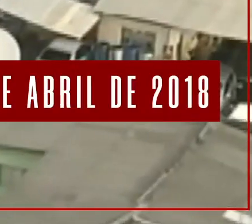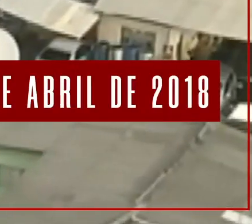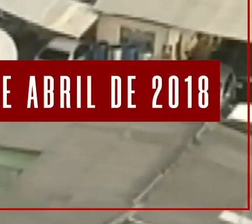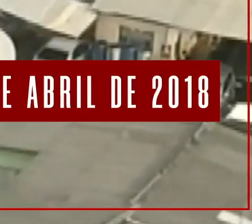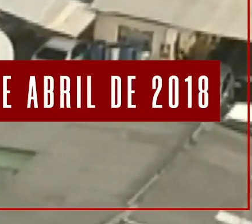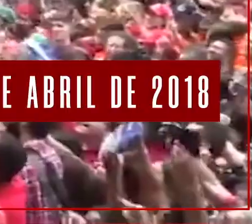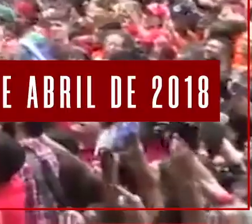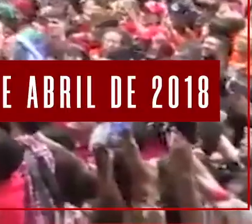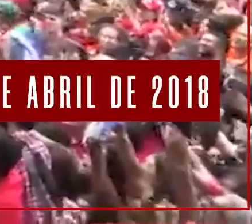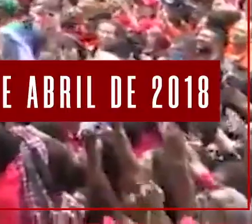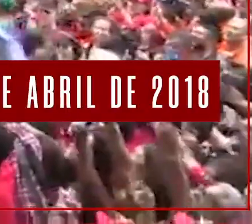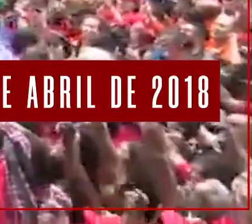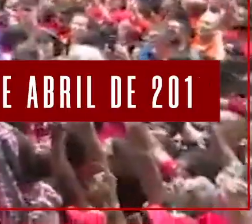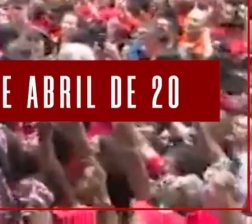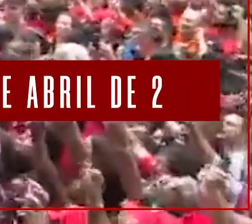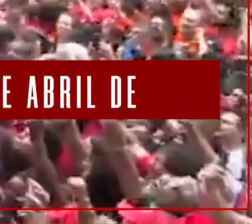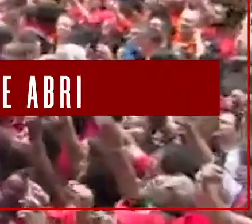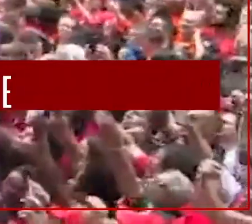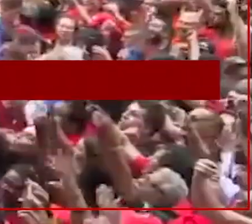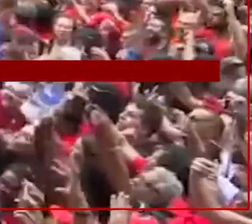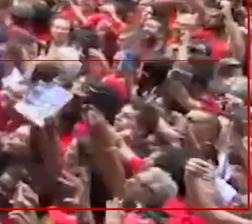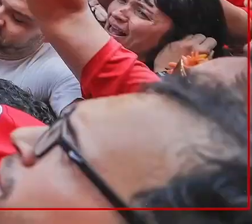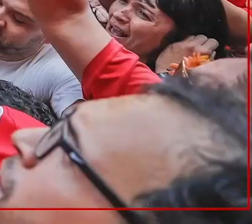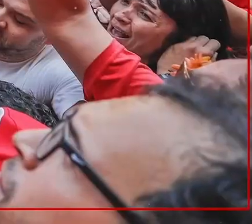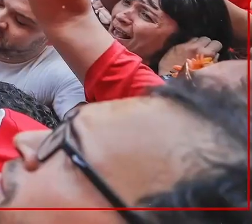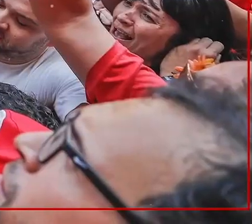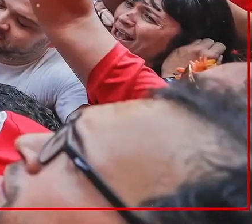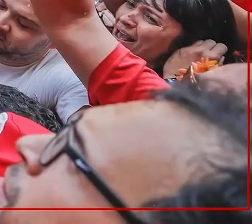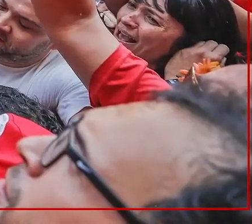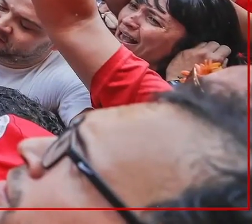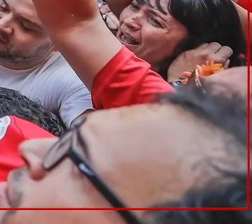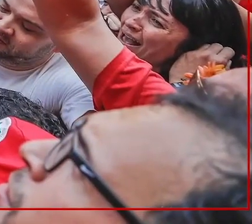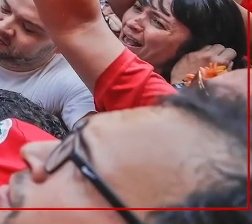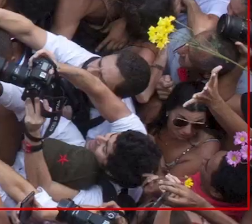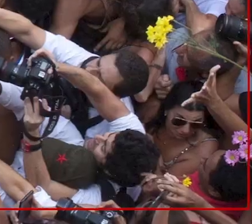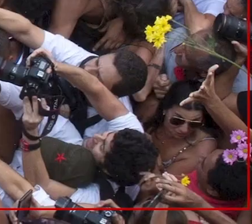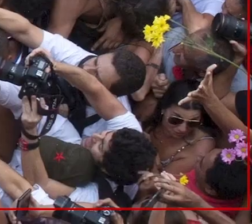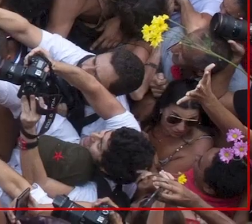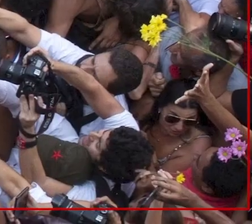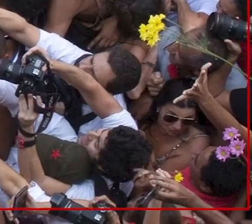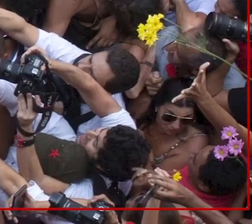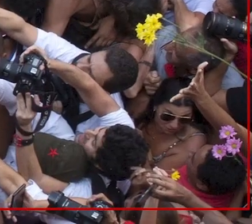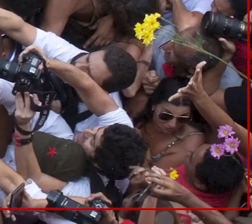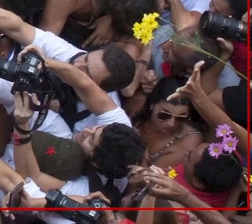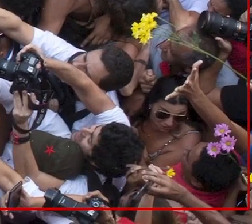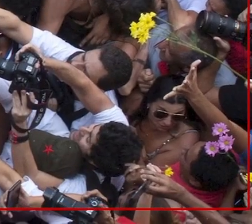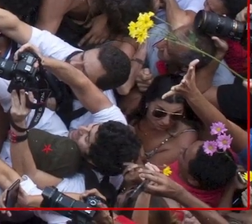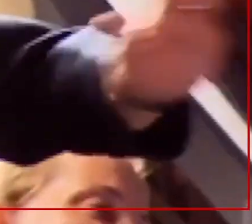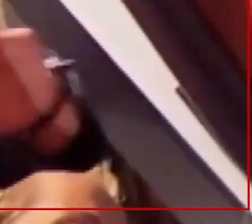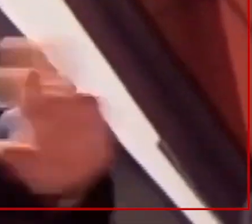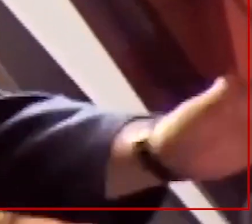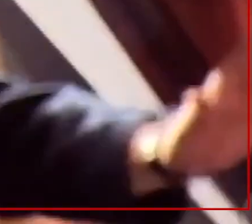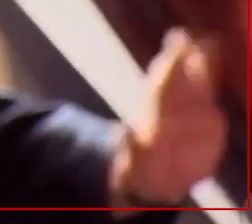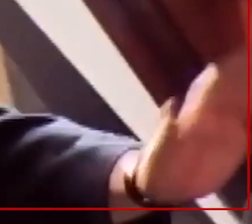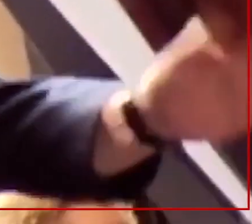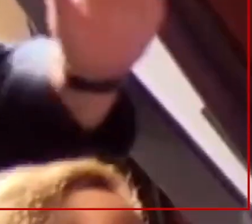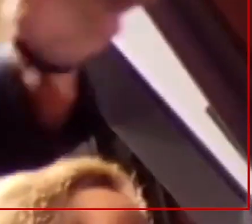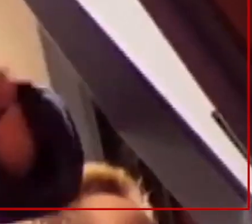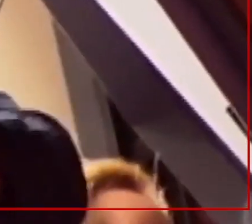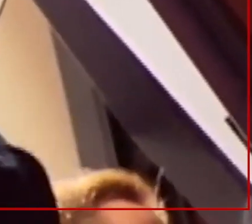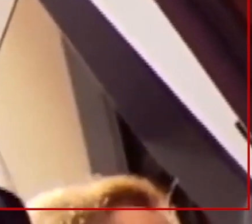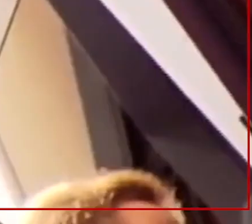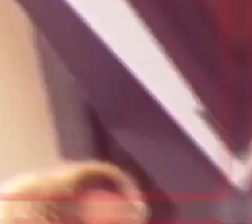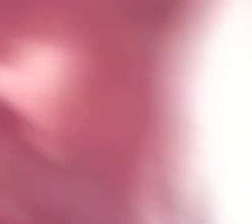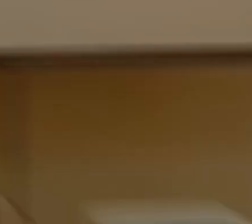Brasil, 7 de abril de 2018. Lula é perseguido politicamente e injustamente condenado e preso por